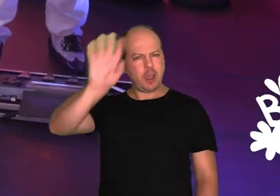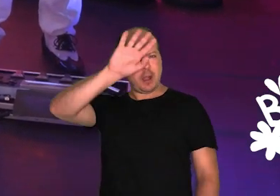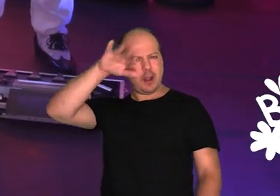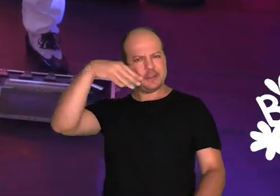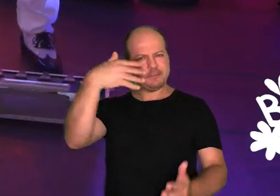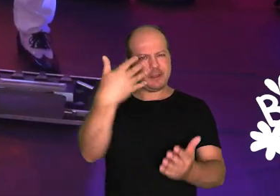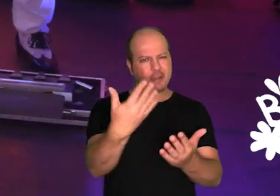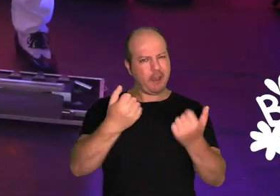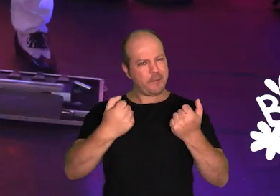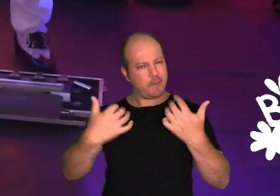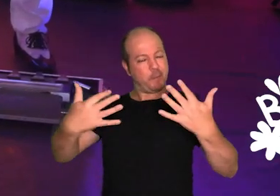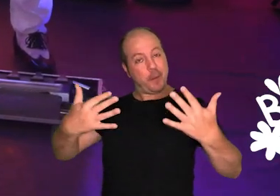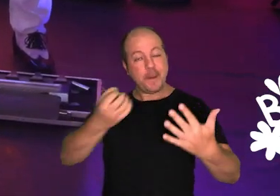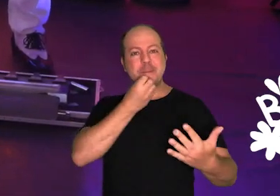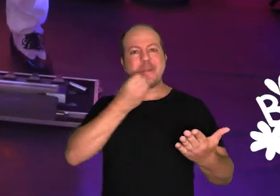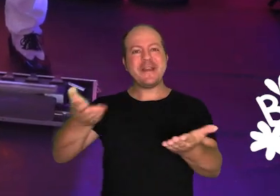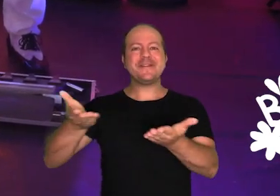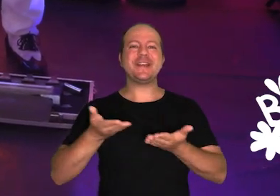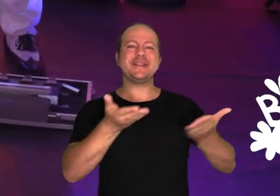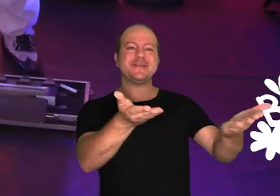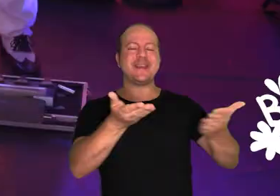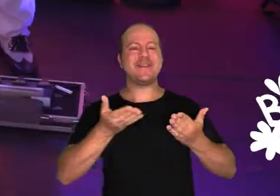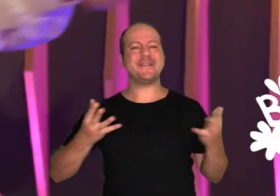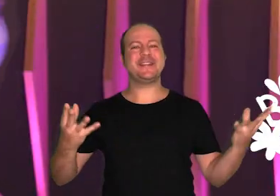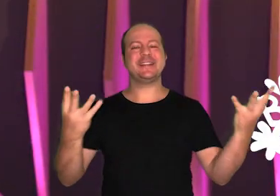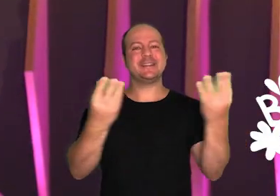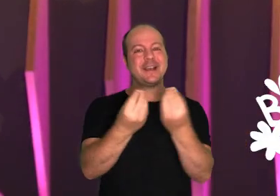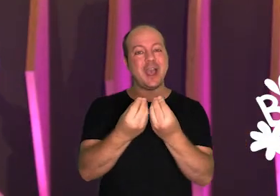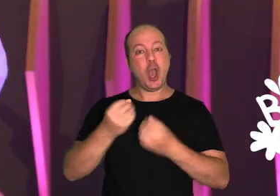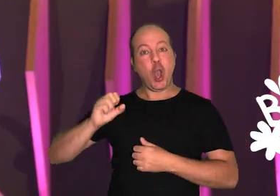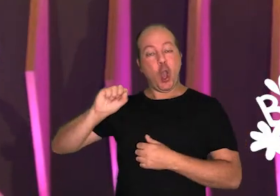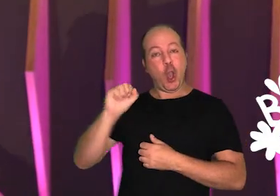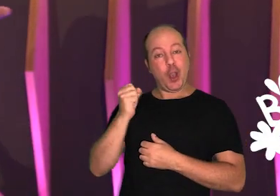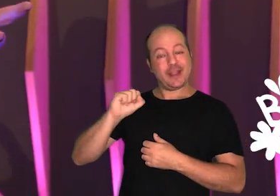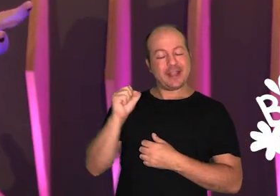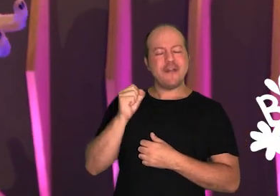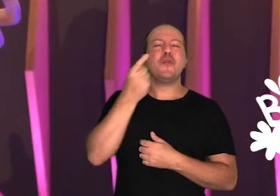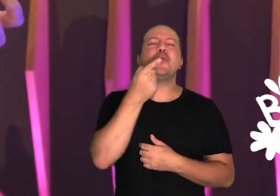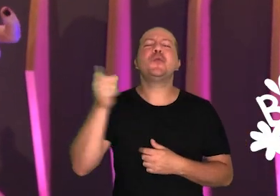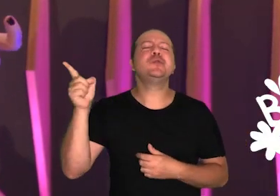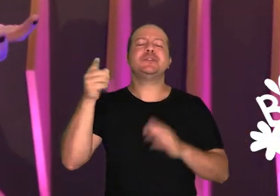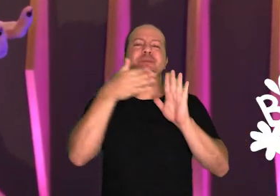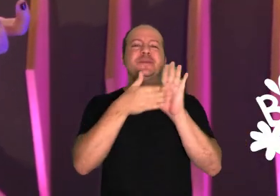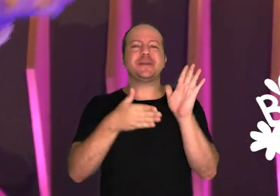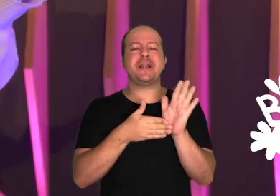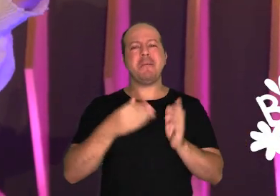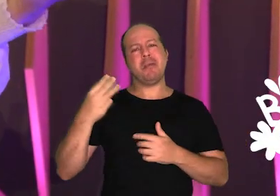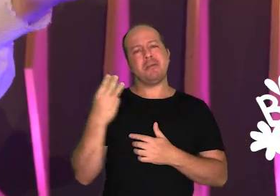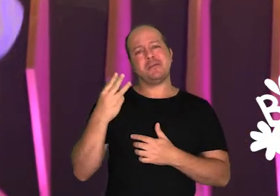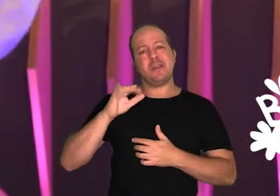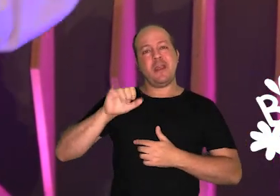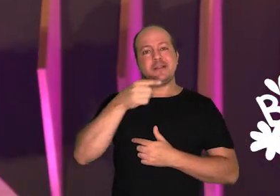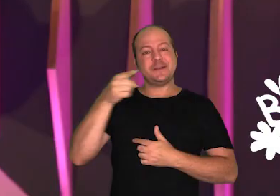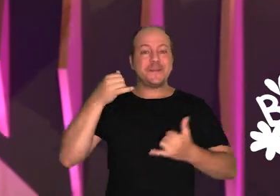respeitável público, sejam muito bem-vindas, bem-vindos, bem-vindes ao oitavo e último programa da terceira